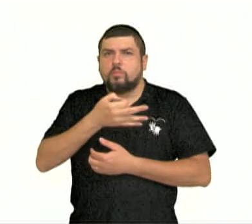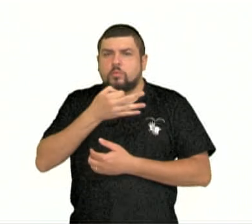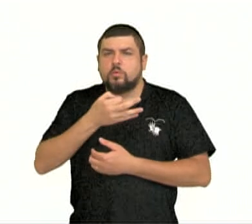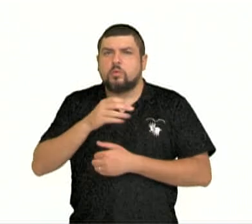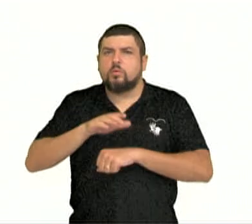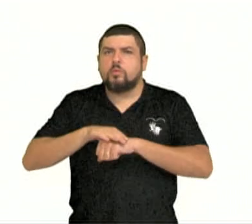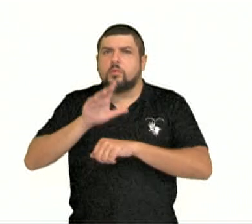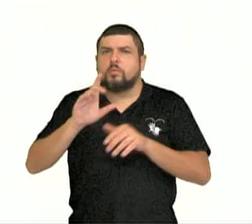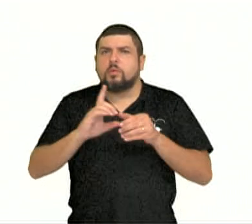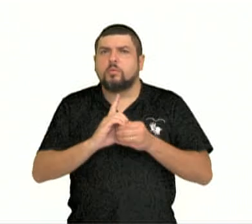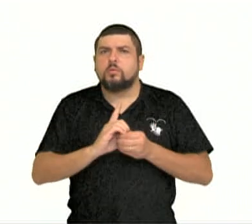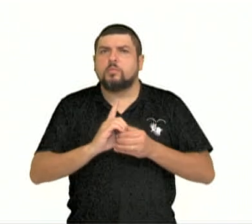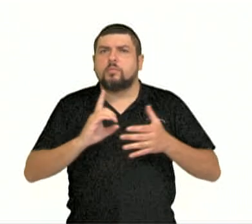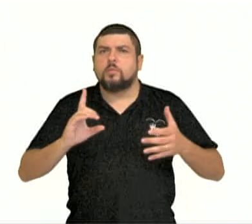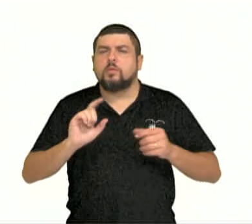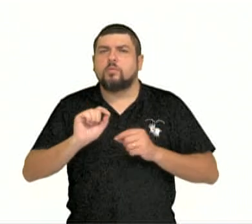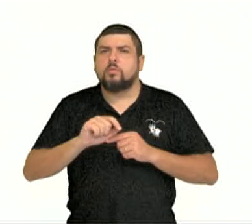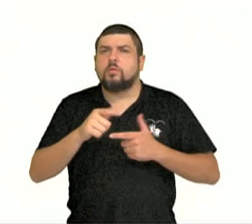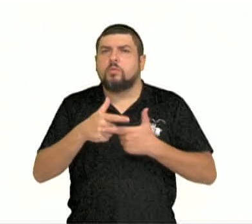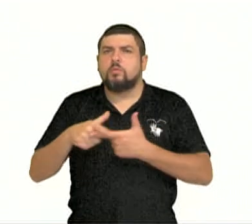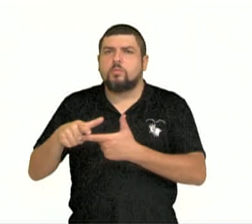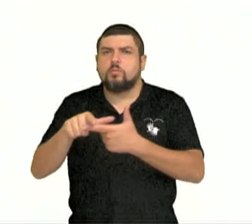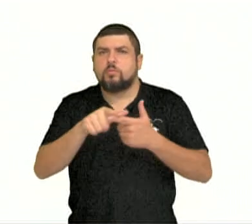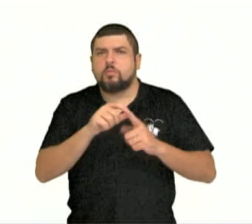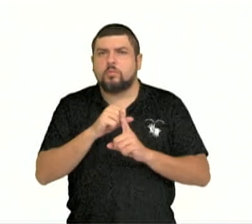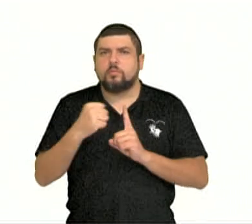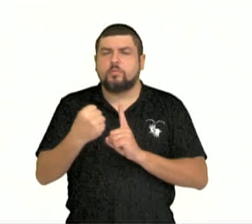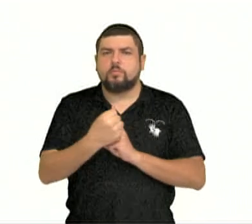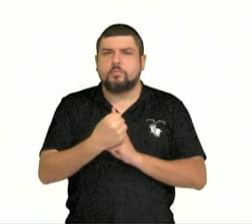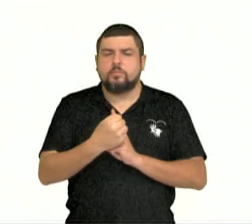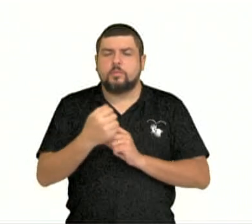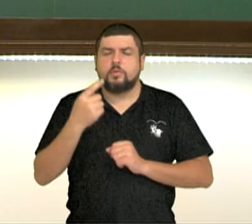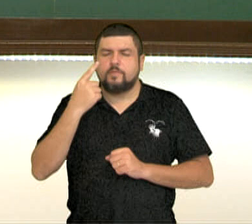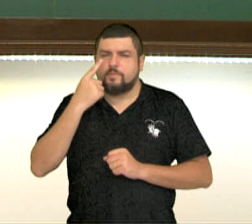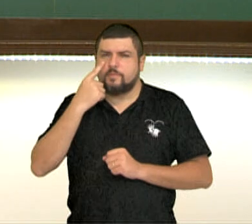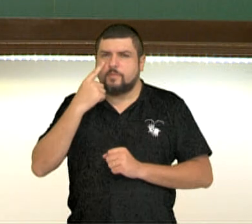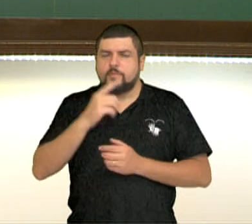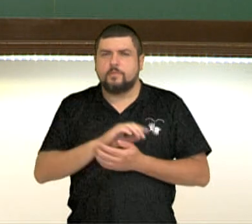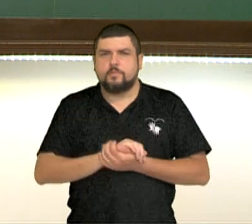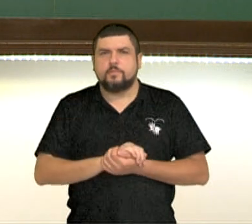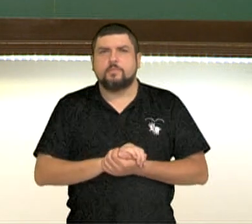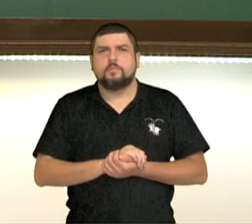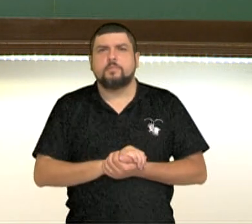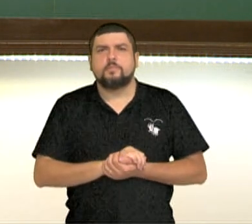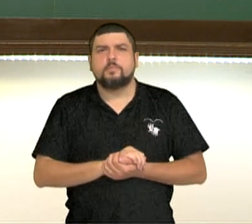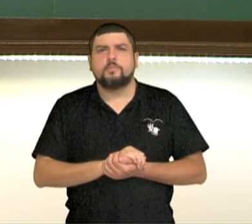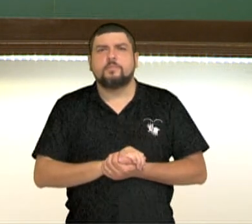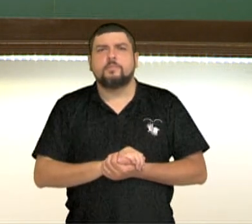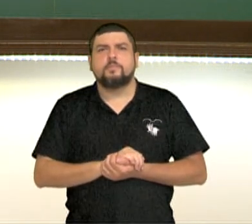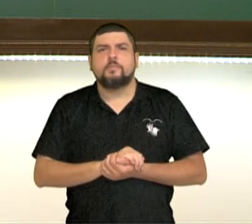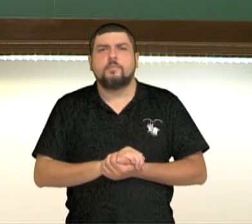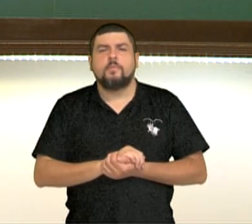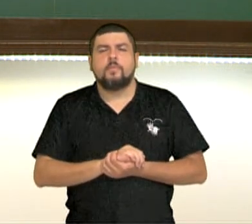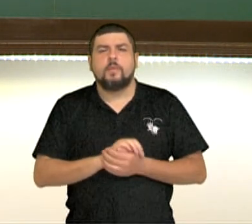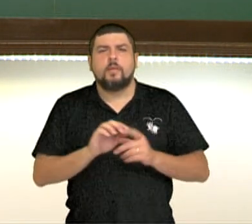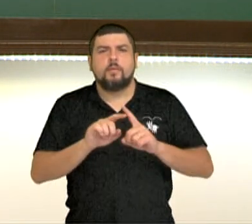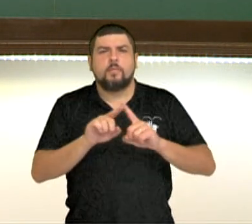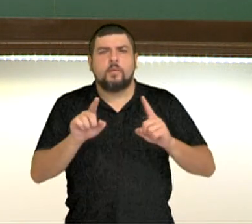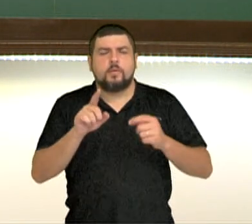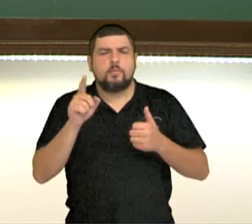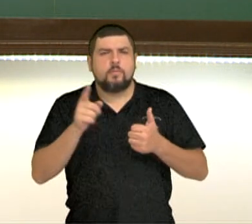democrática acerca de problemas sociais. Vamos dar uma olhadinha nisso? Com mais vagar. Mas